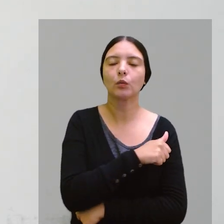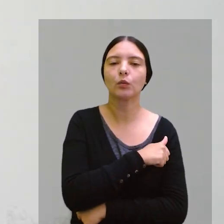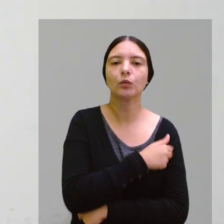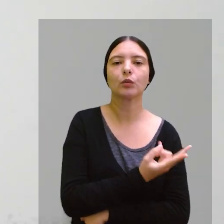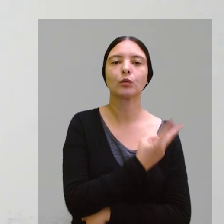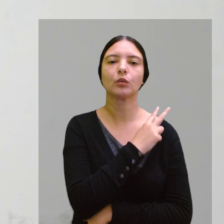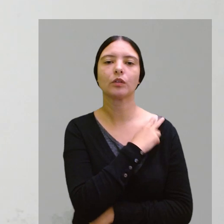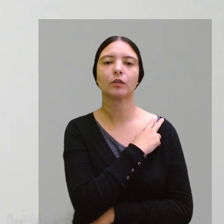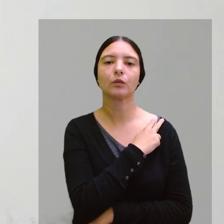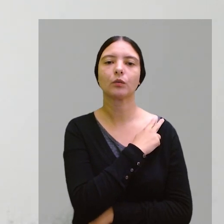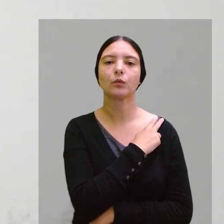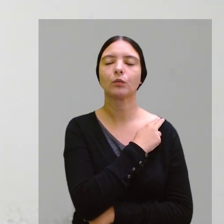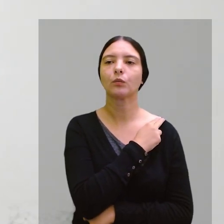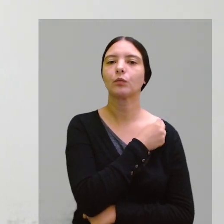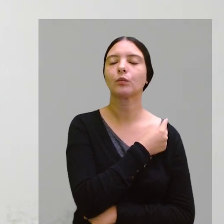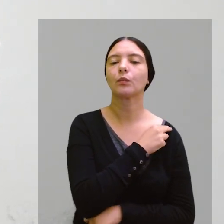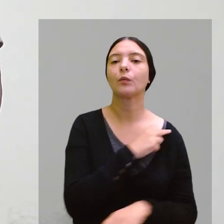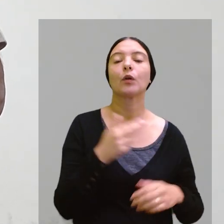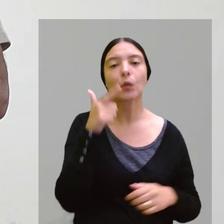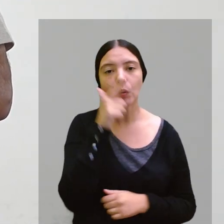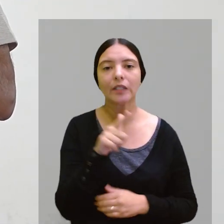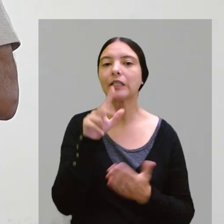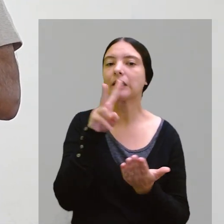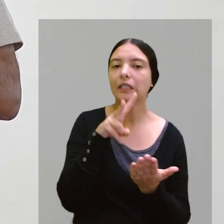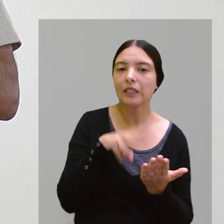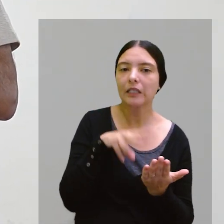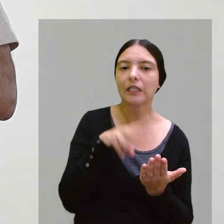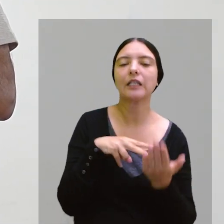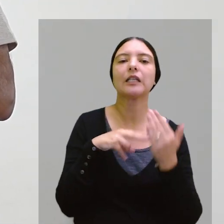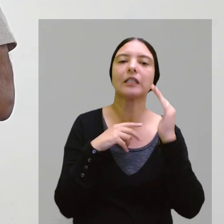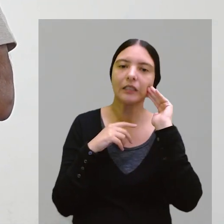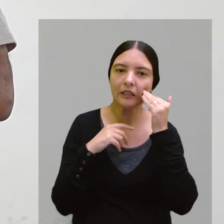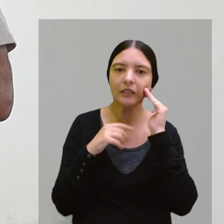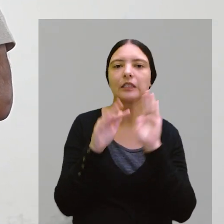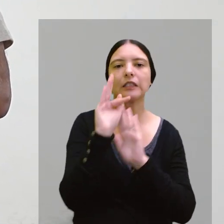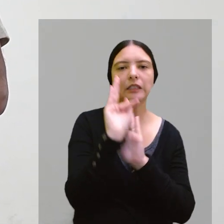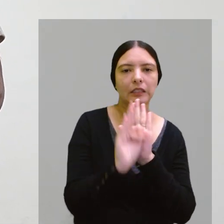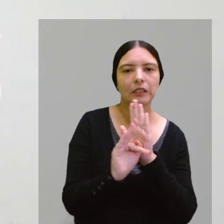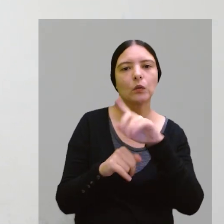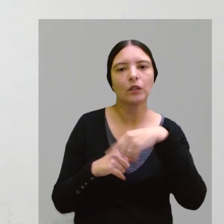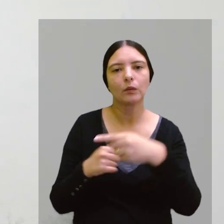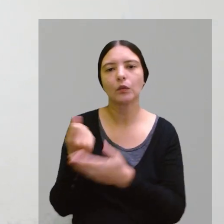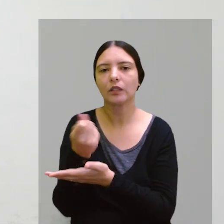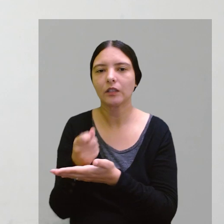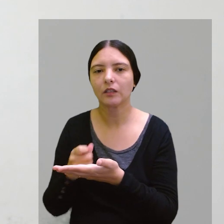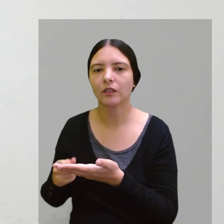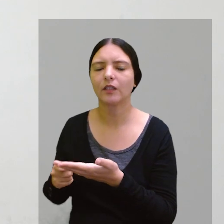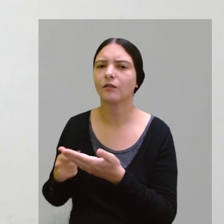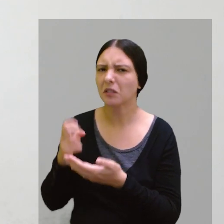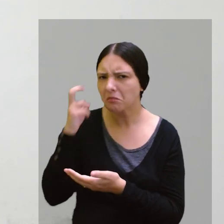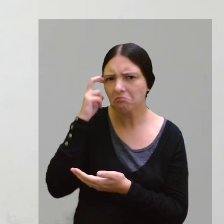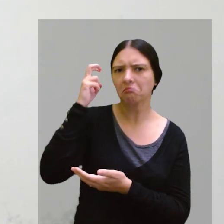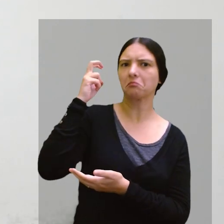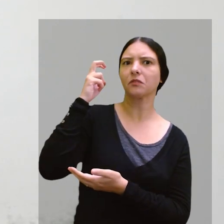segundo grau são capazes de ler, interpretar um texto e escrever um texto